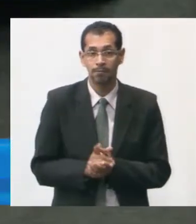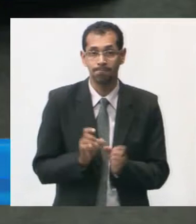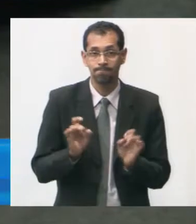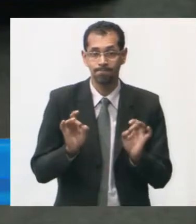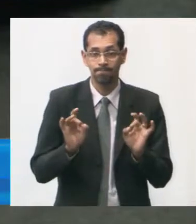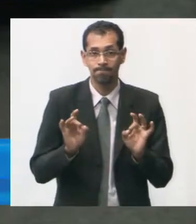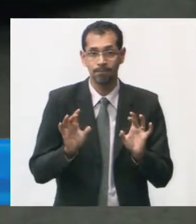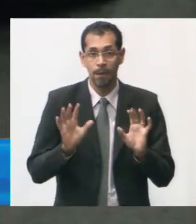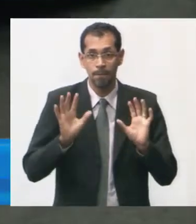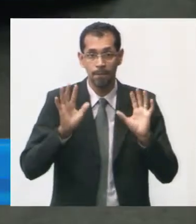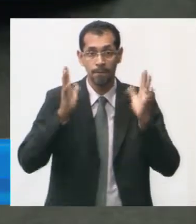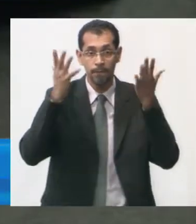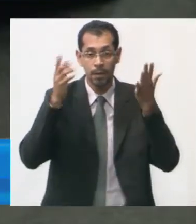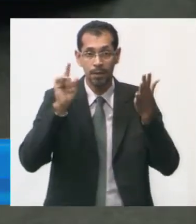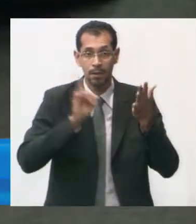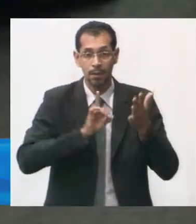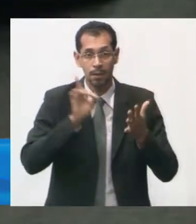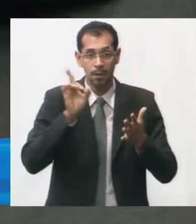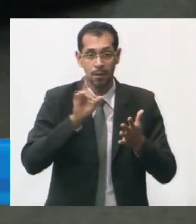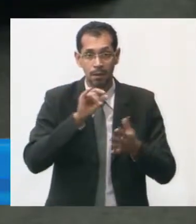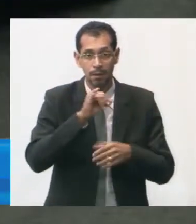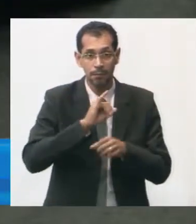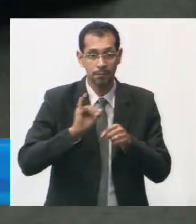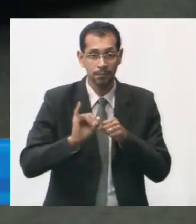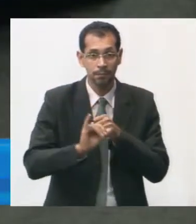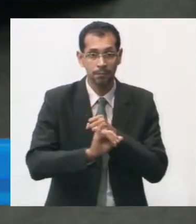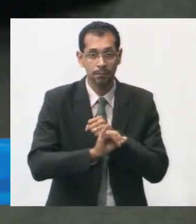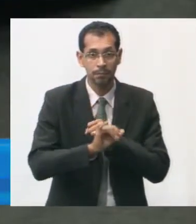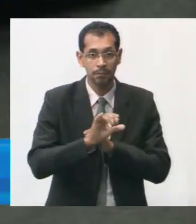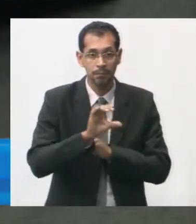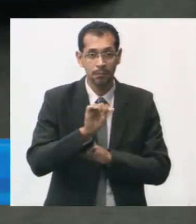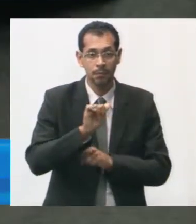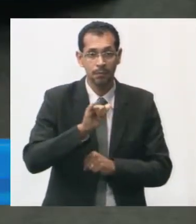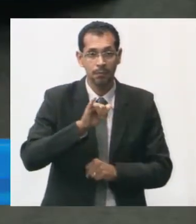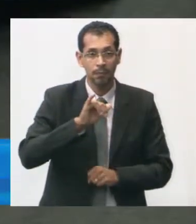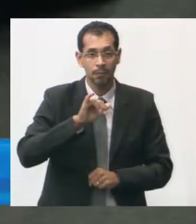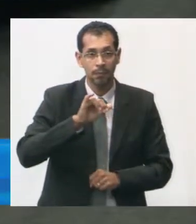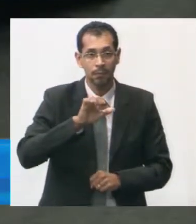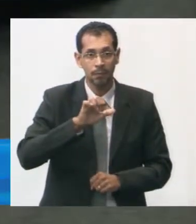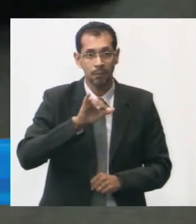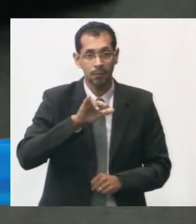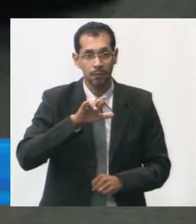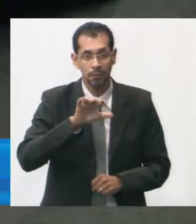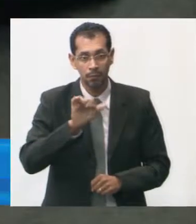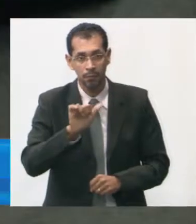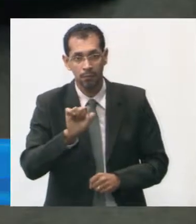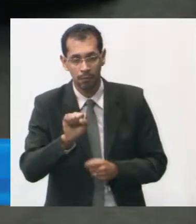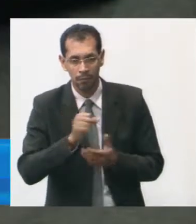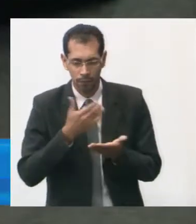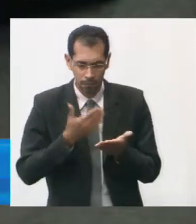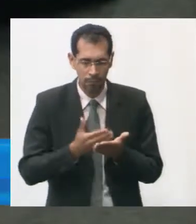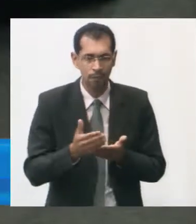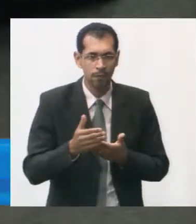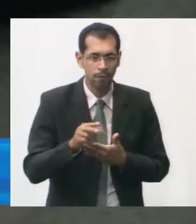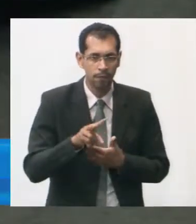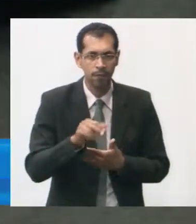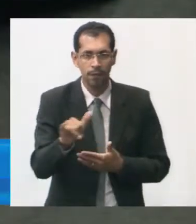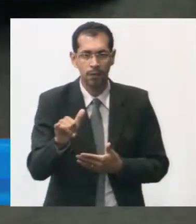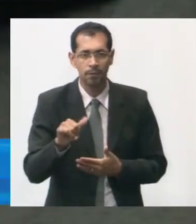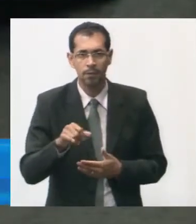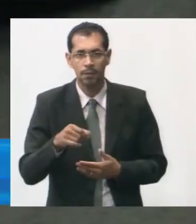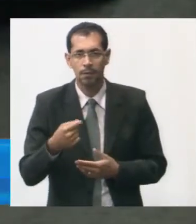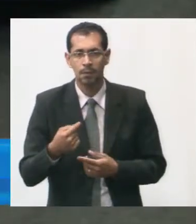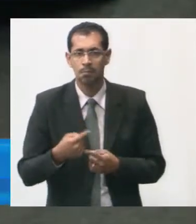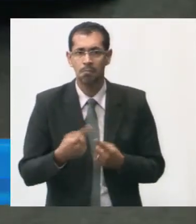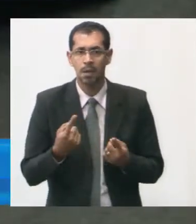sem o seu PIR, por exemplo. Que empresa é essa indutora de crescimento na região de São Pedro, na